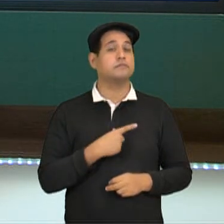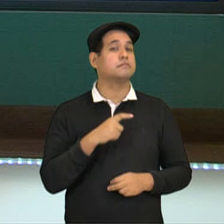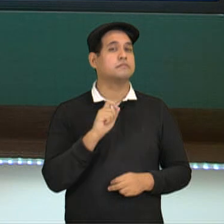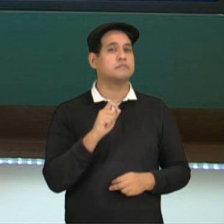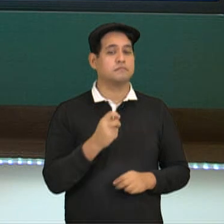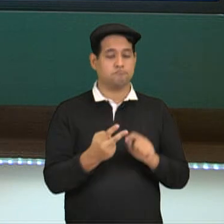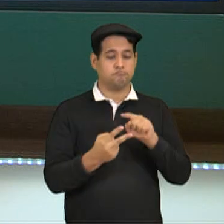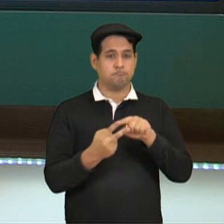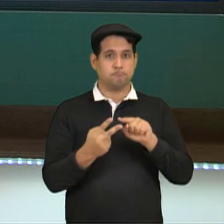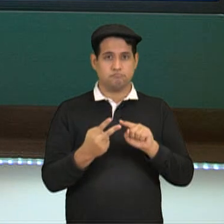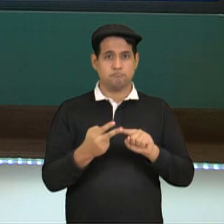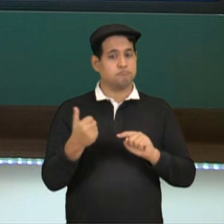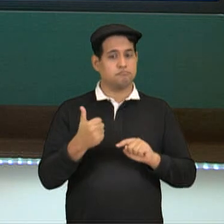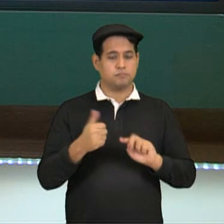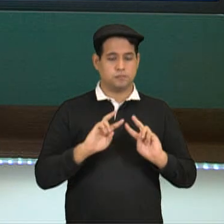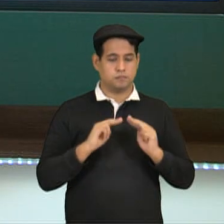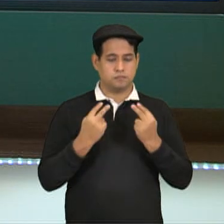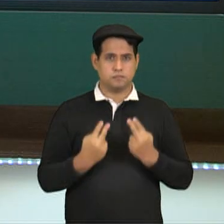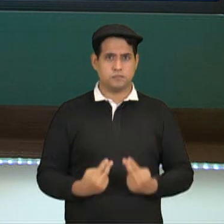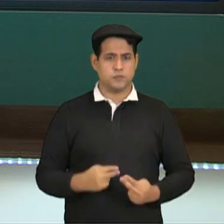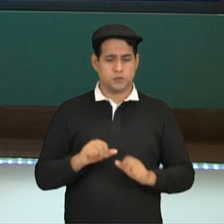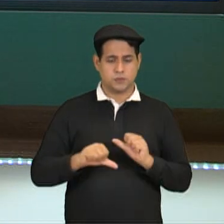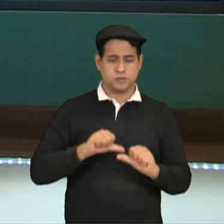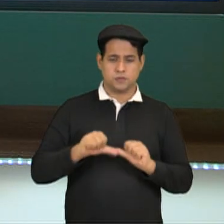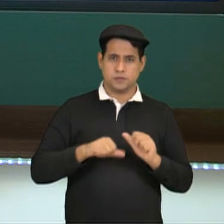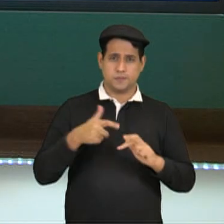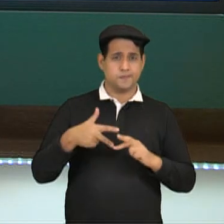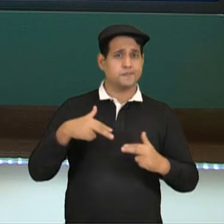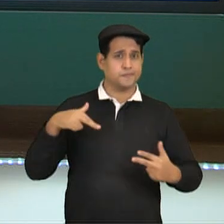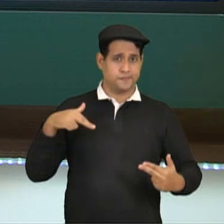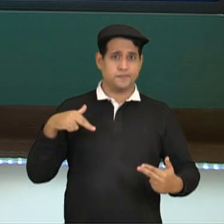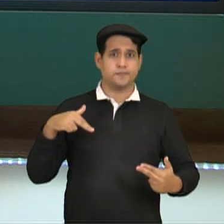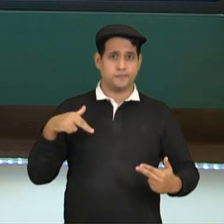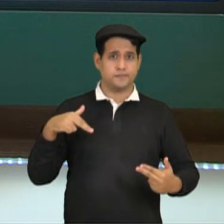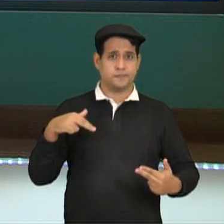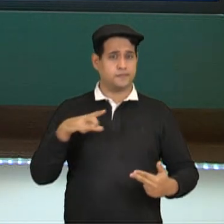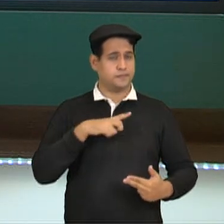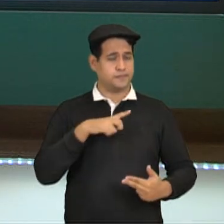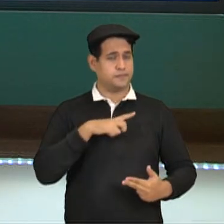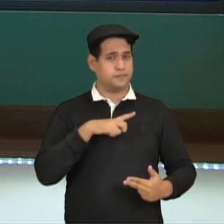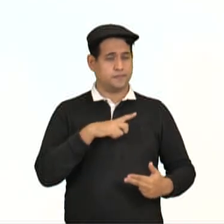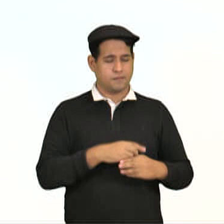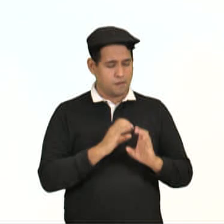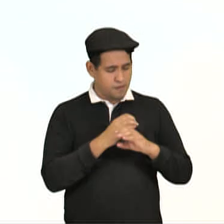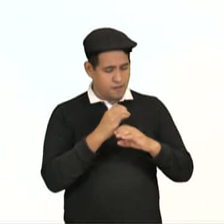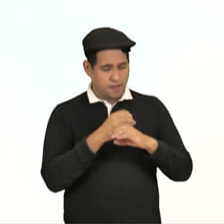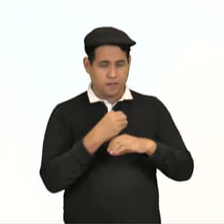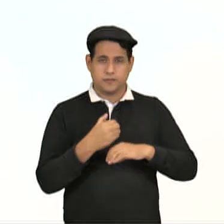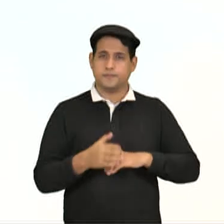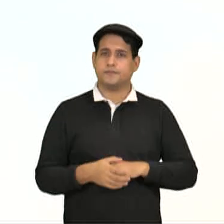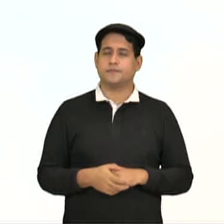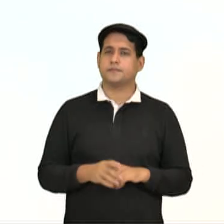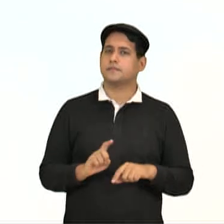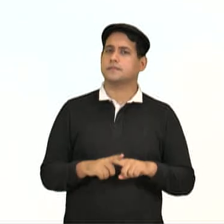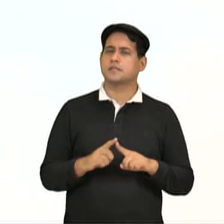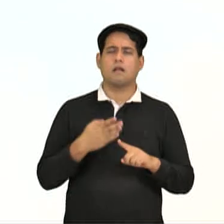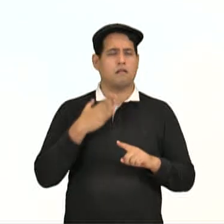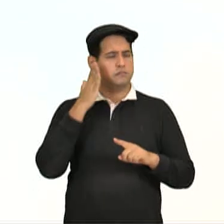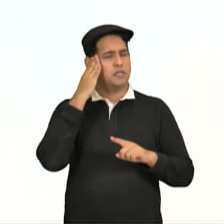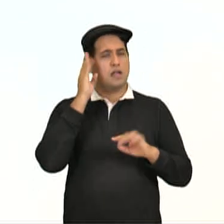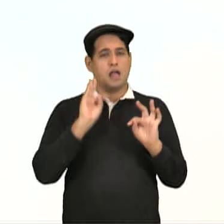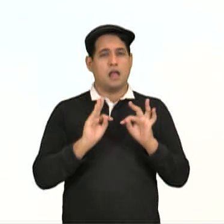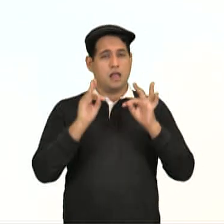os 2 primeiros seres humanos modificados geneticamente em laboratório. Então, eu sei que a técnica